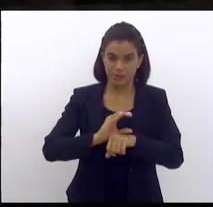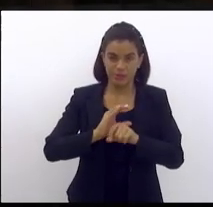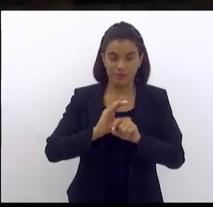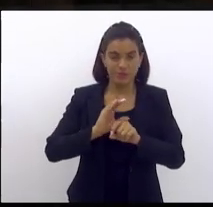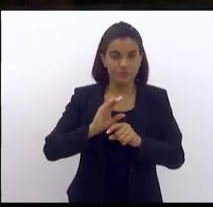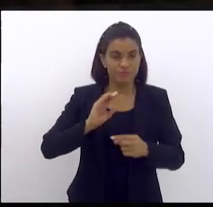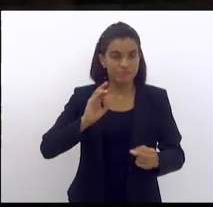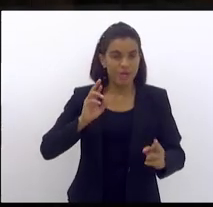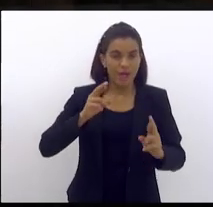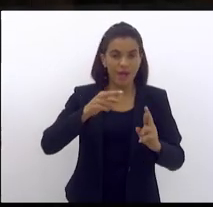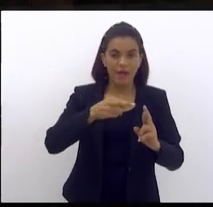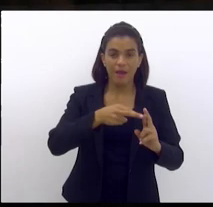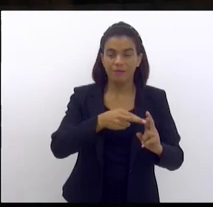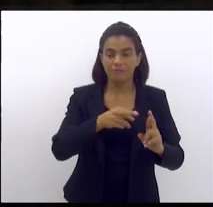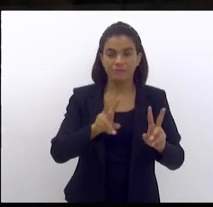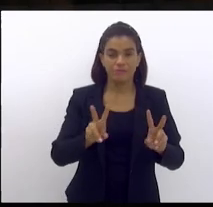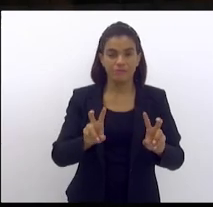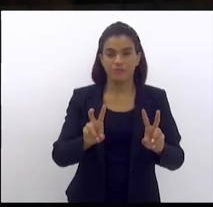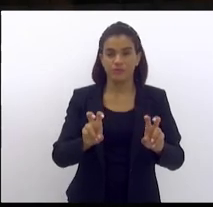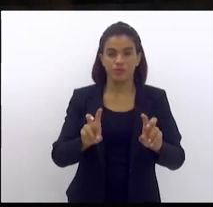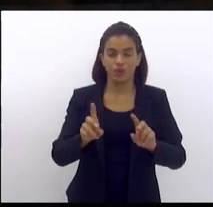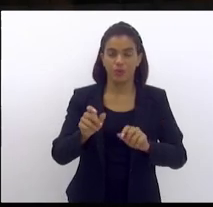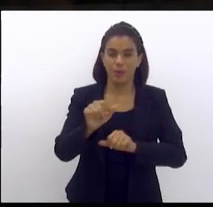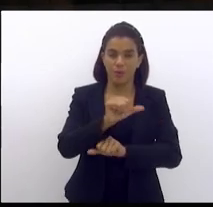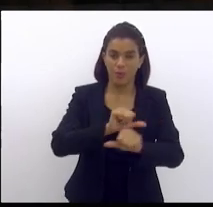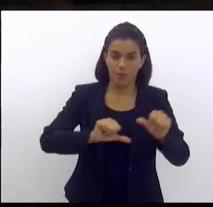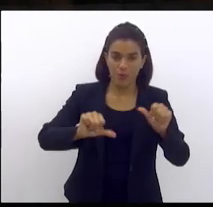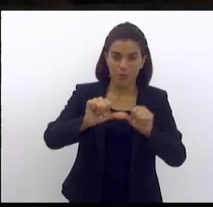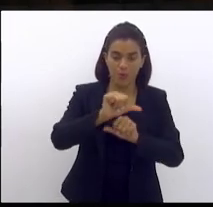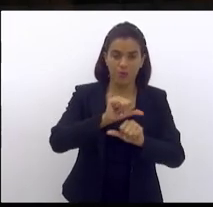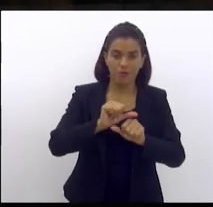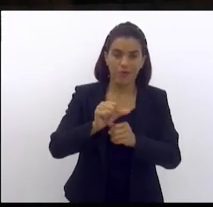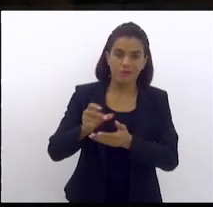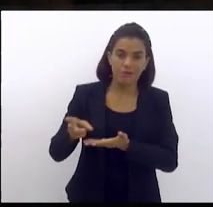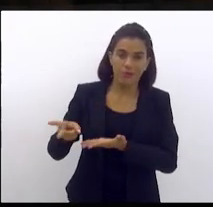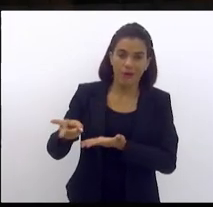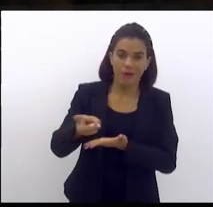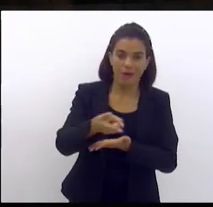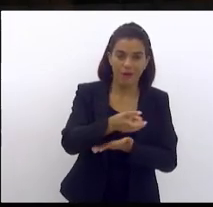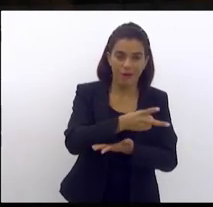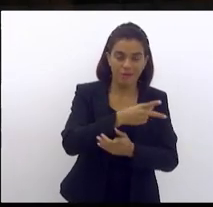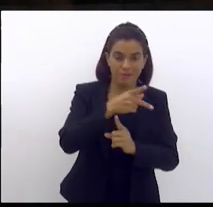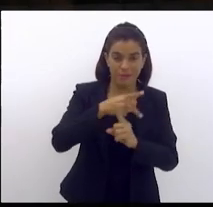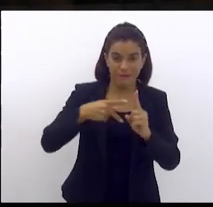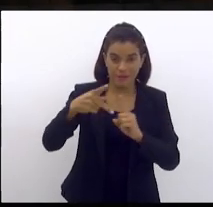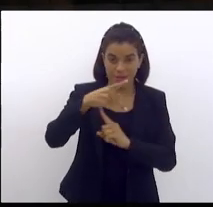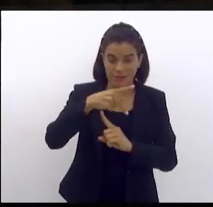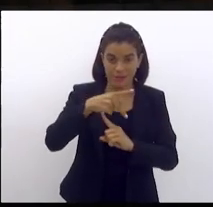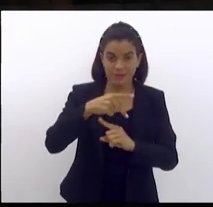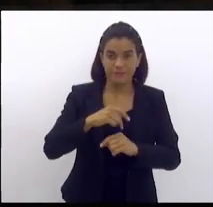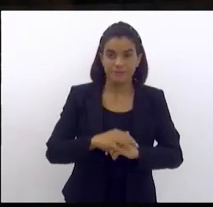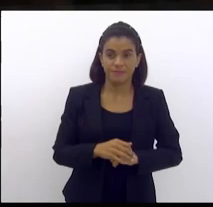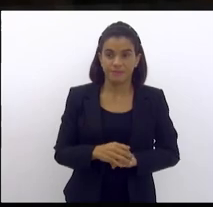referente à reforma tributária e possivelmente